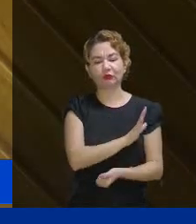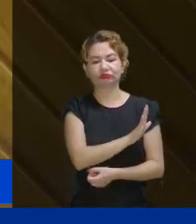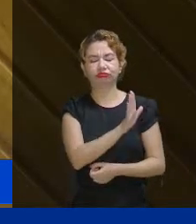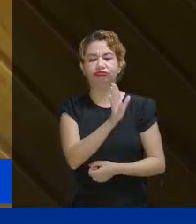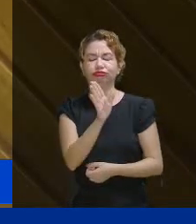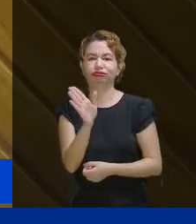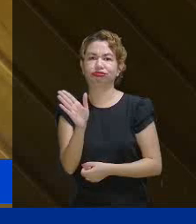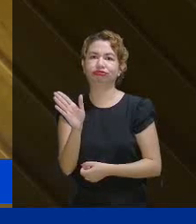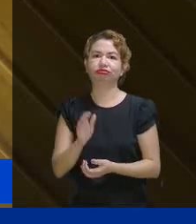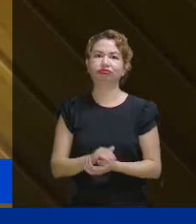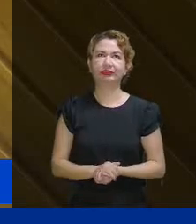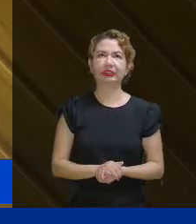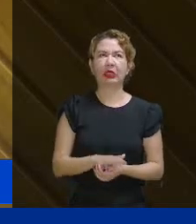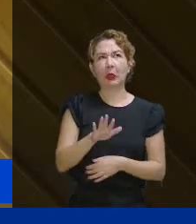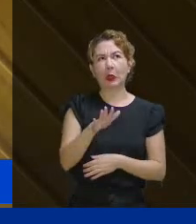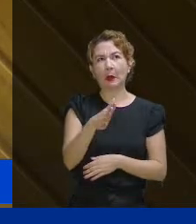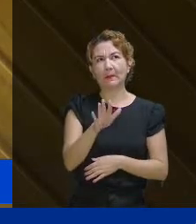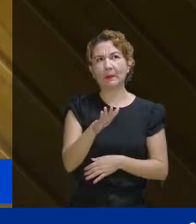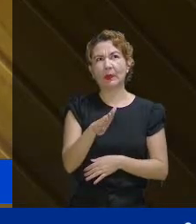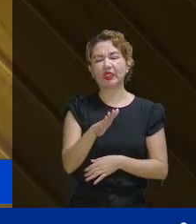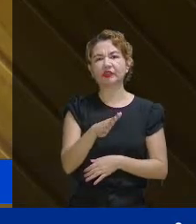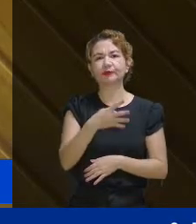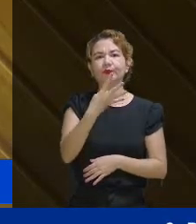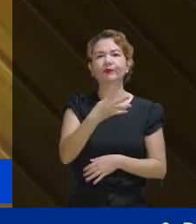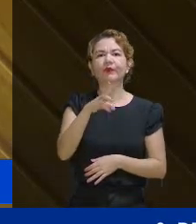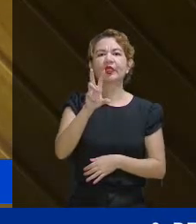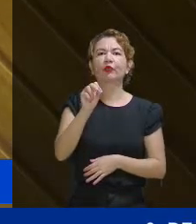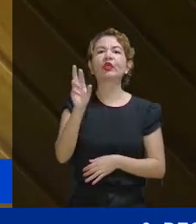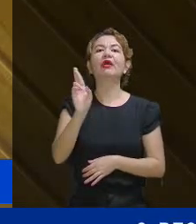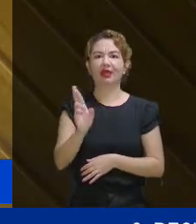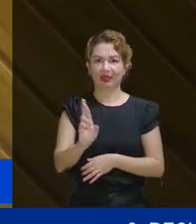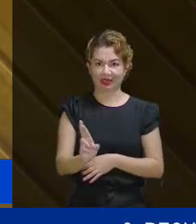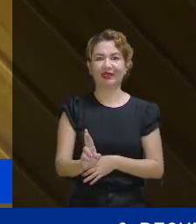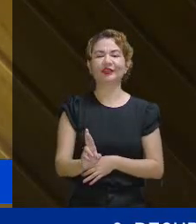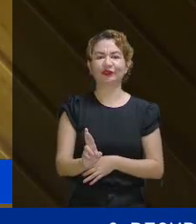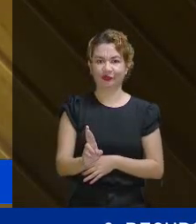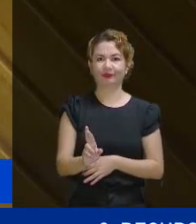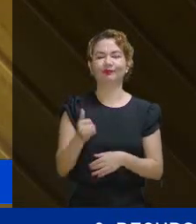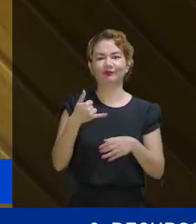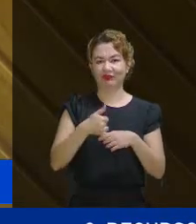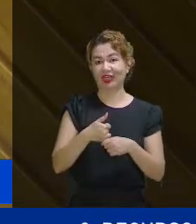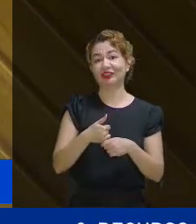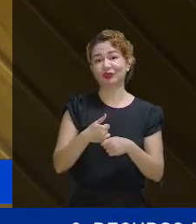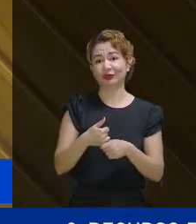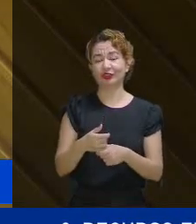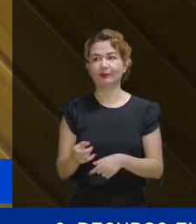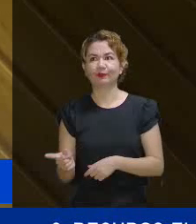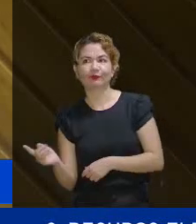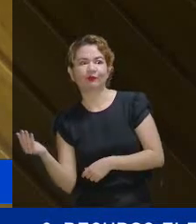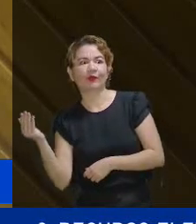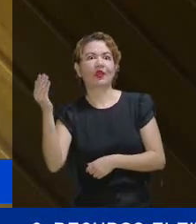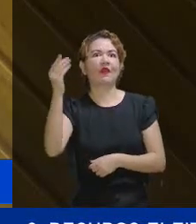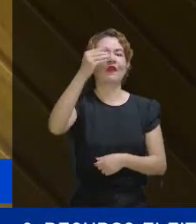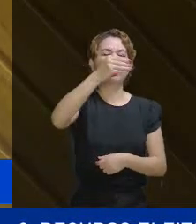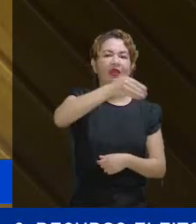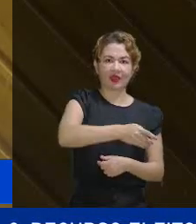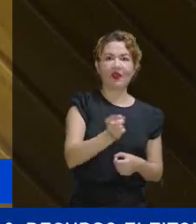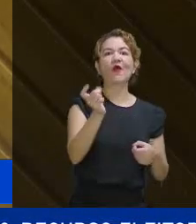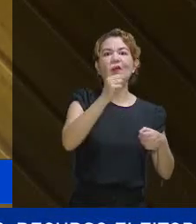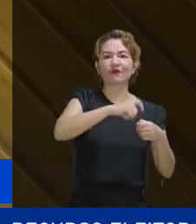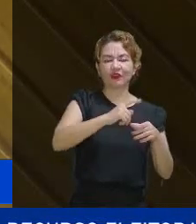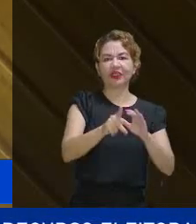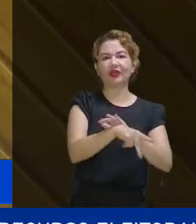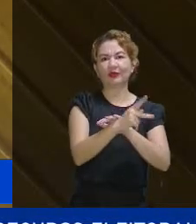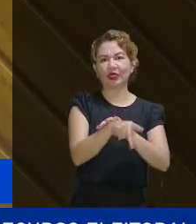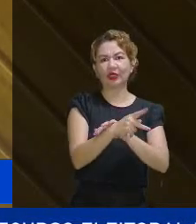Macapá, você tem, em média, mais ou menos, você gasta uns R$ 450 de um tanque para vir e outros 450 para voltar. Só